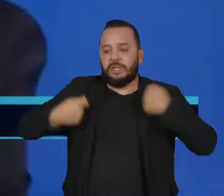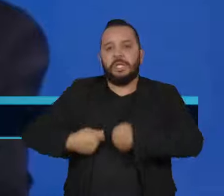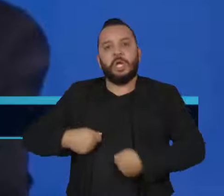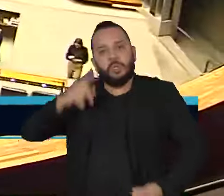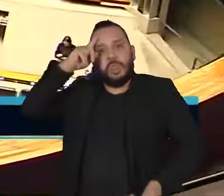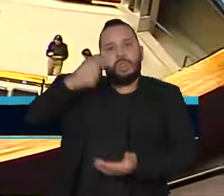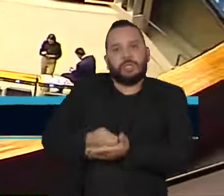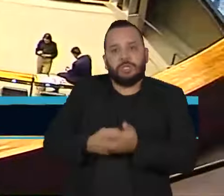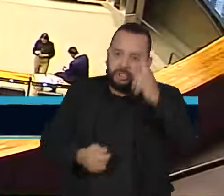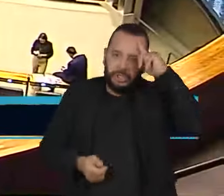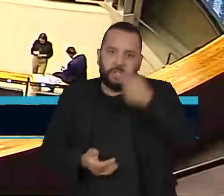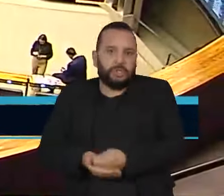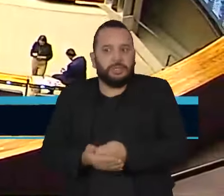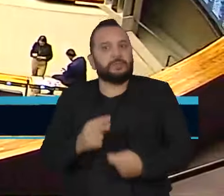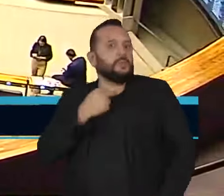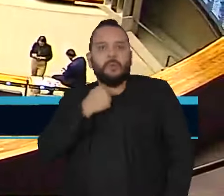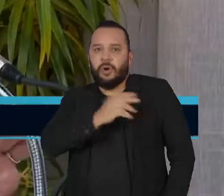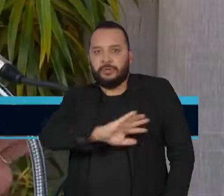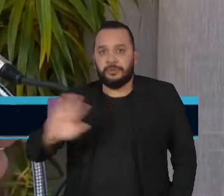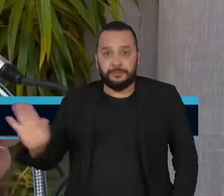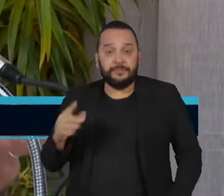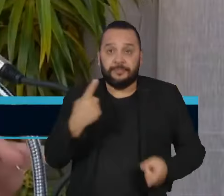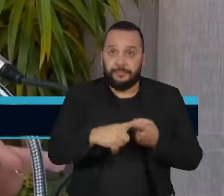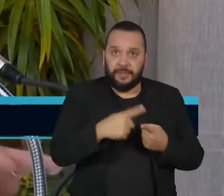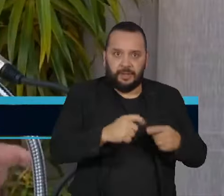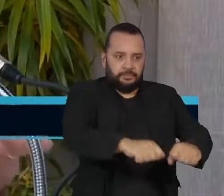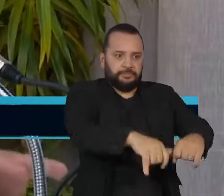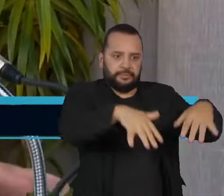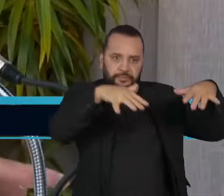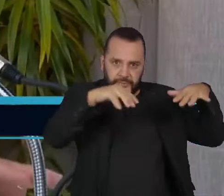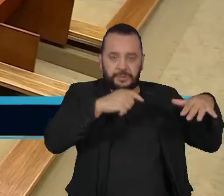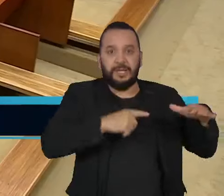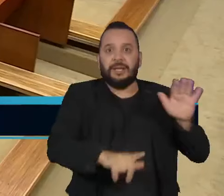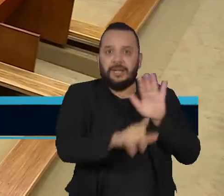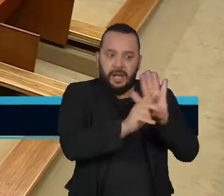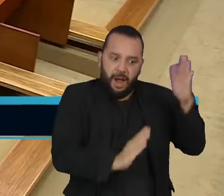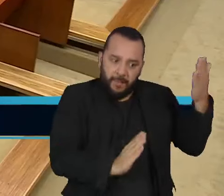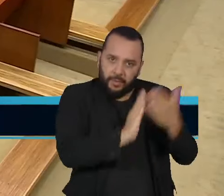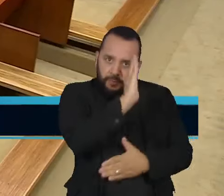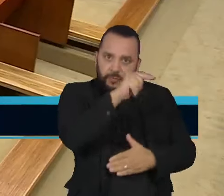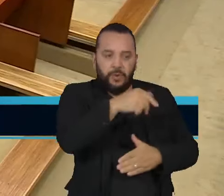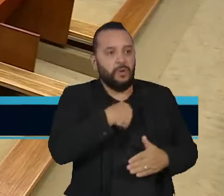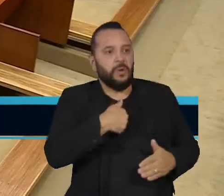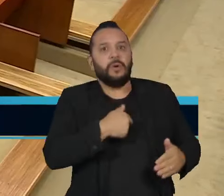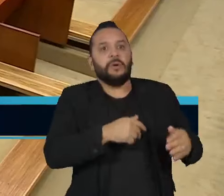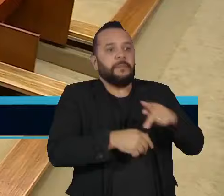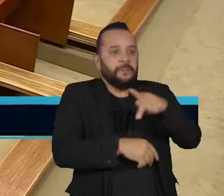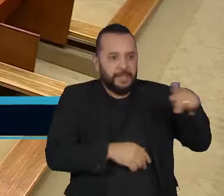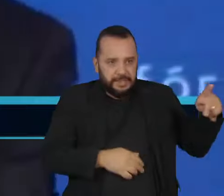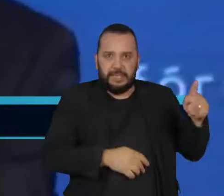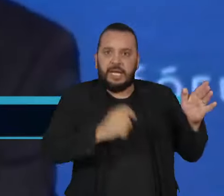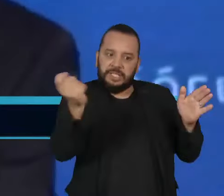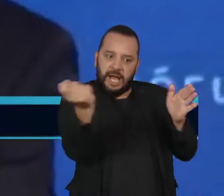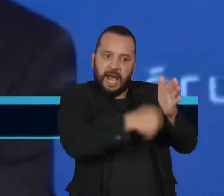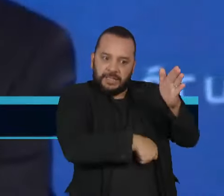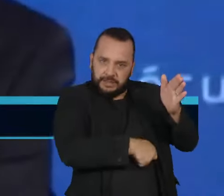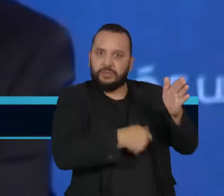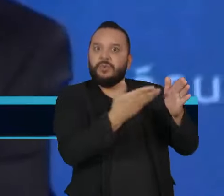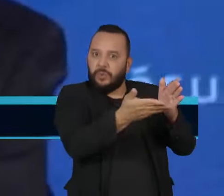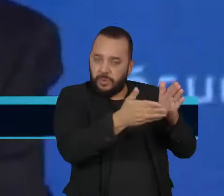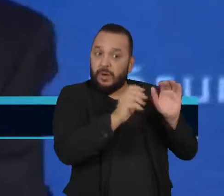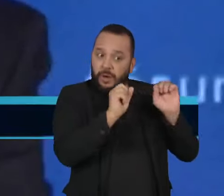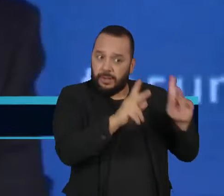uma lei, ao passar pelo Congresso e ser sancionada pelo presidente da República, não pode ser definida por um único ministro e afirmou